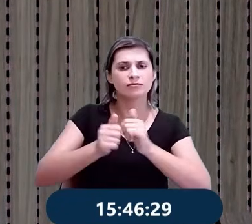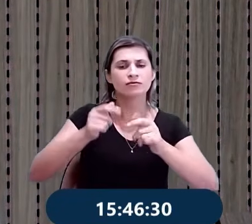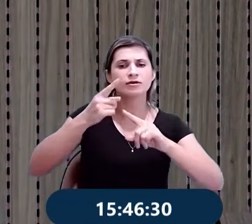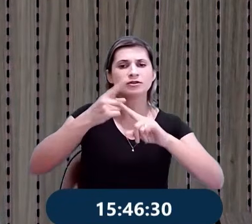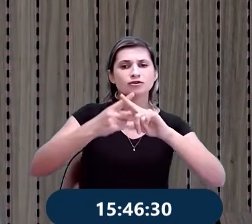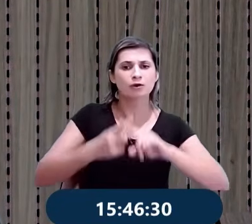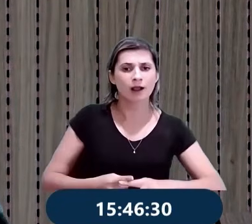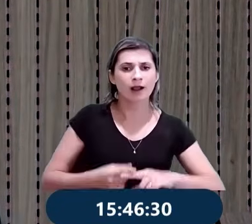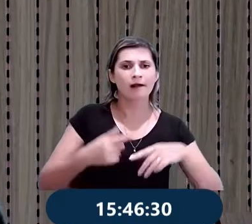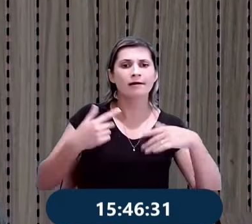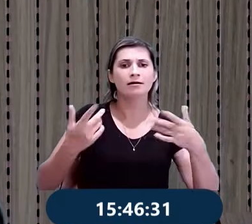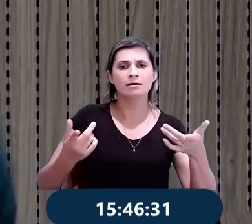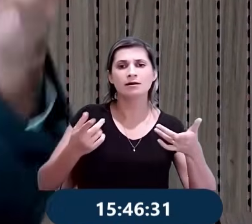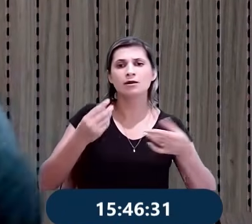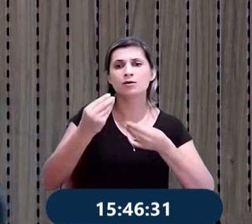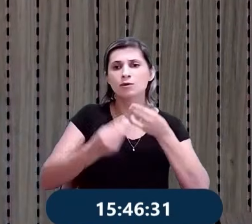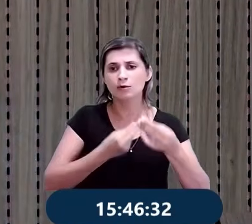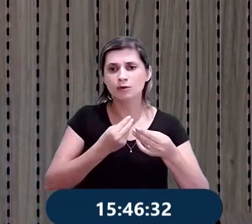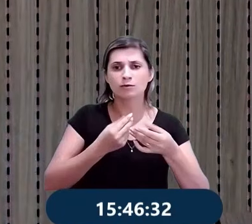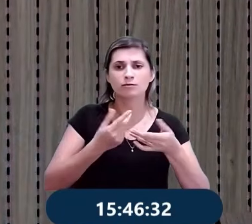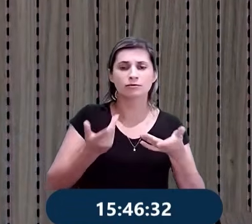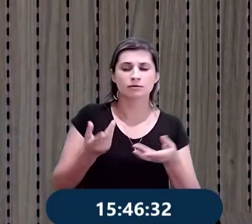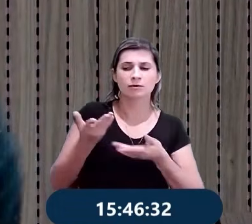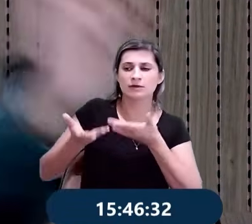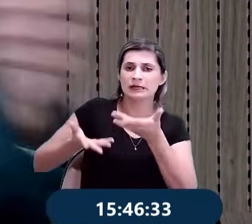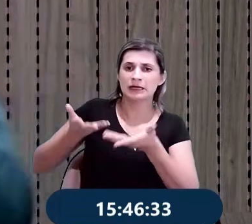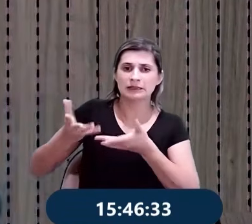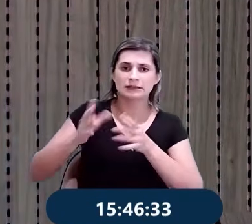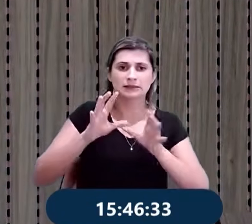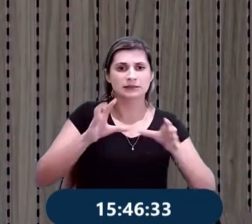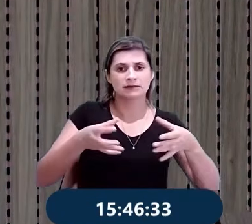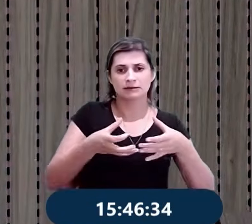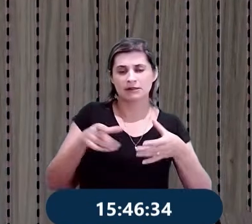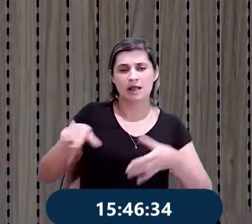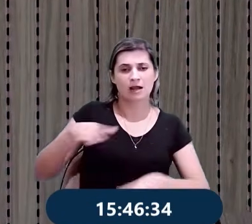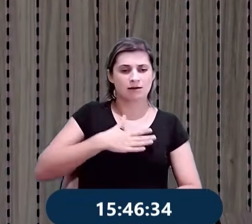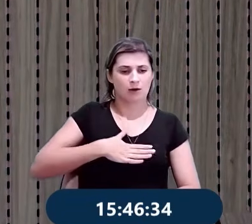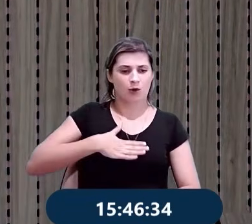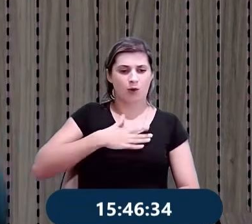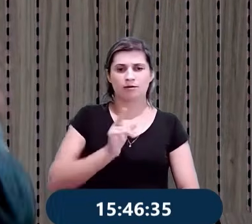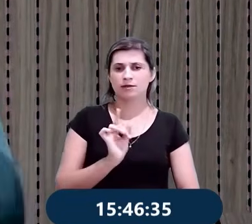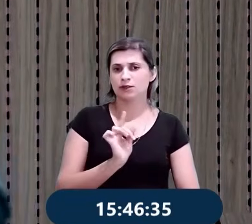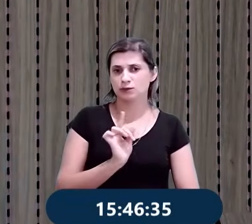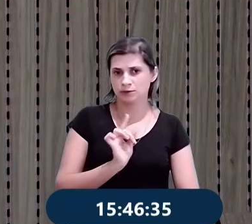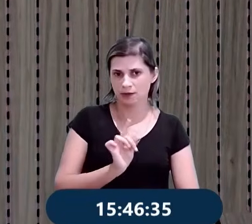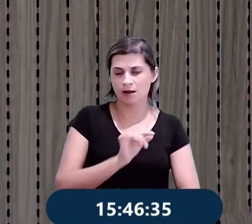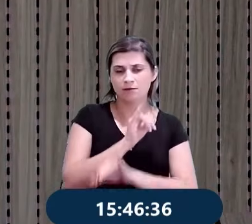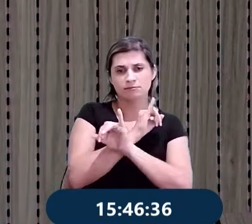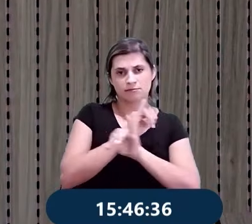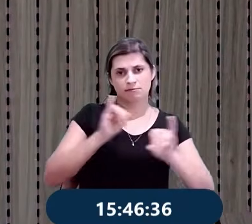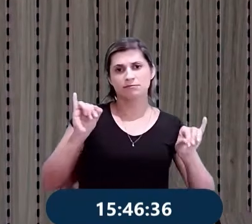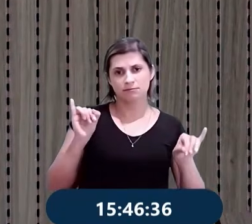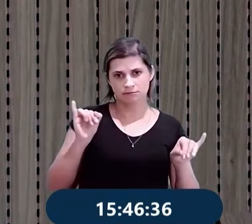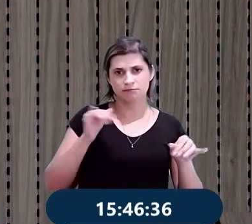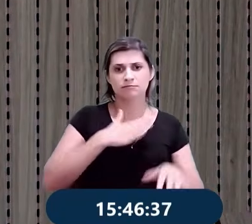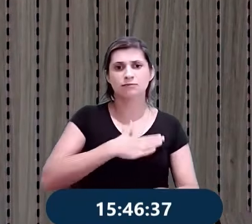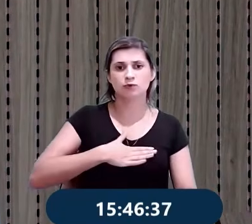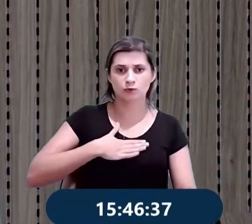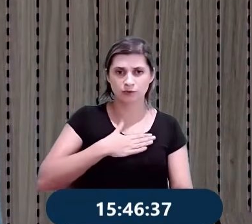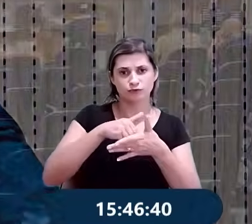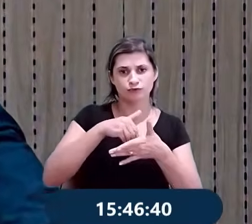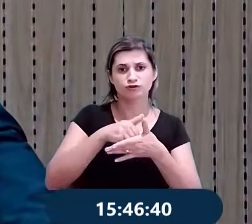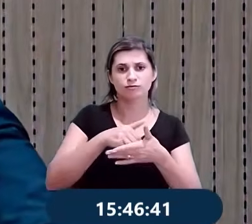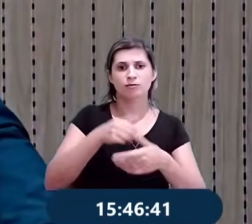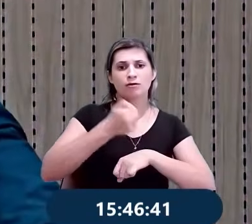equipes não estão satisfeitas. Fica aí meu recado. Gostaria de uma atenção e valorização do futebol varziano de